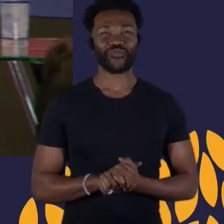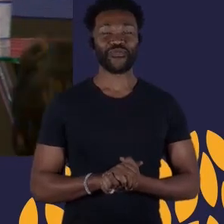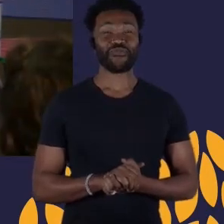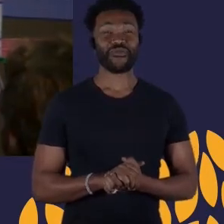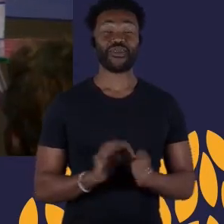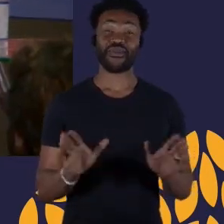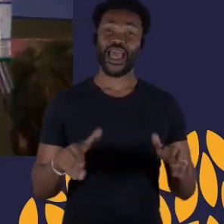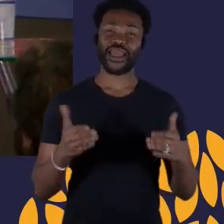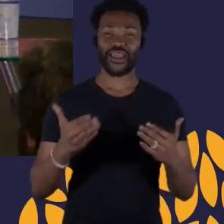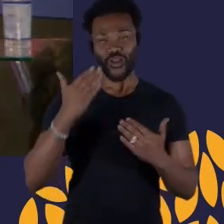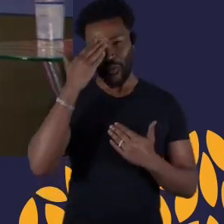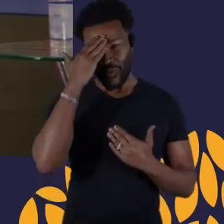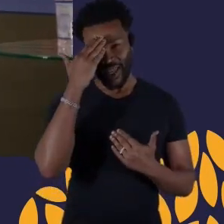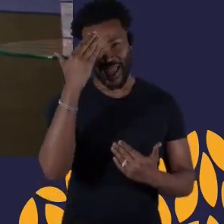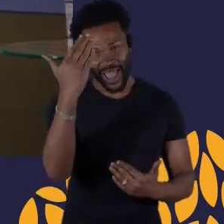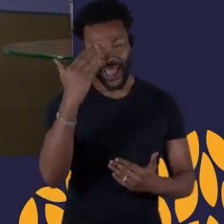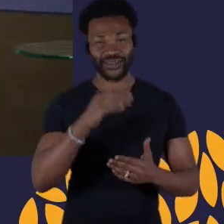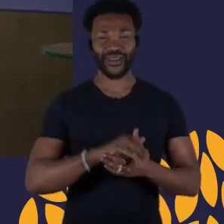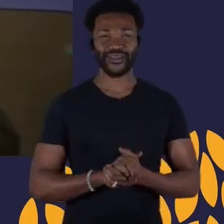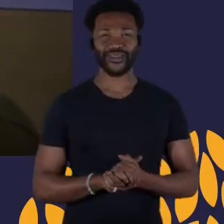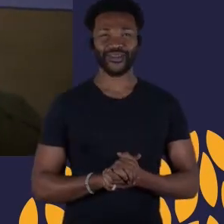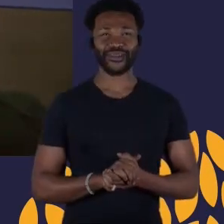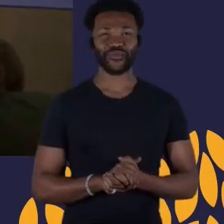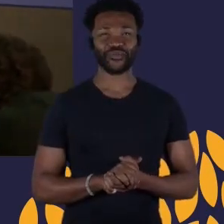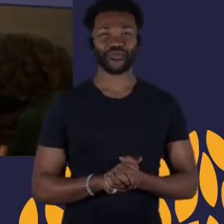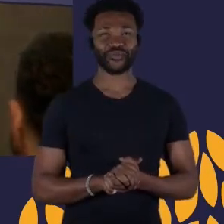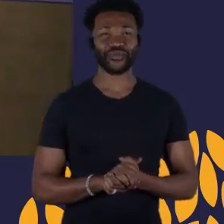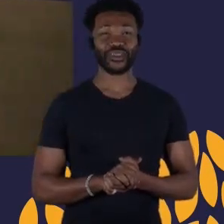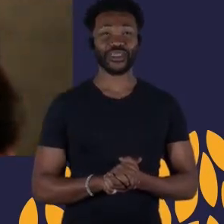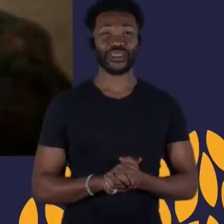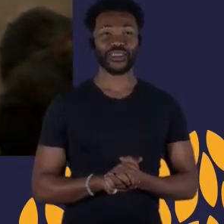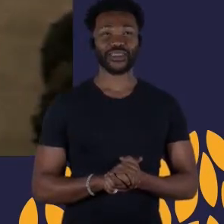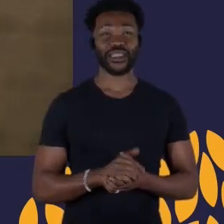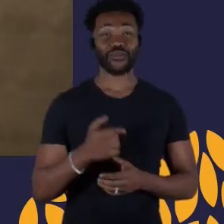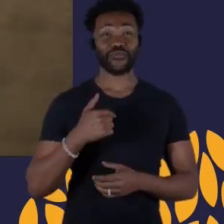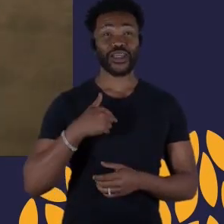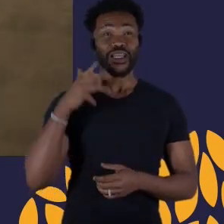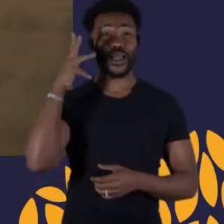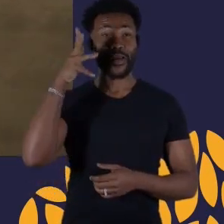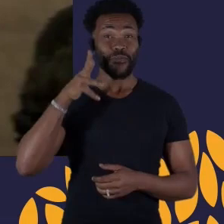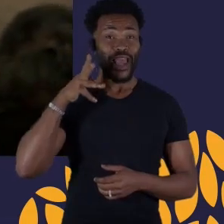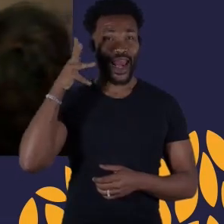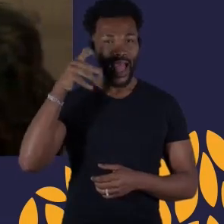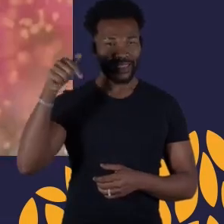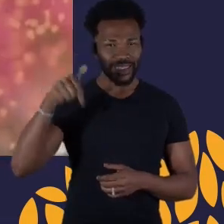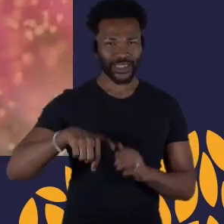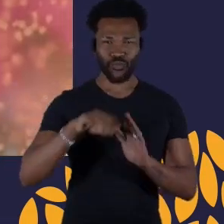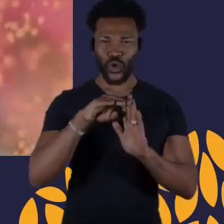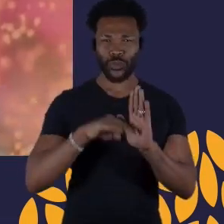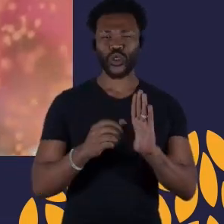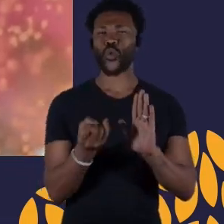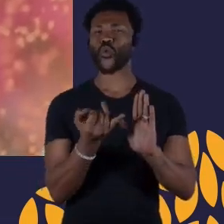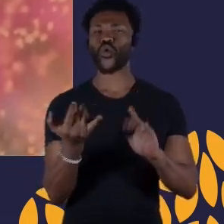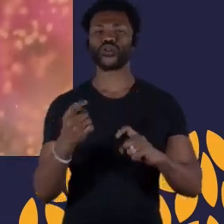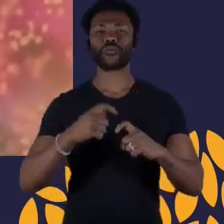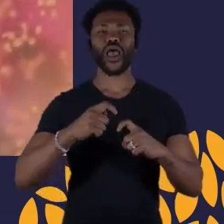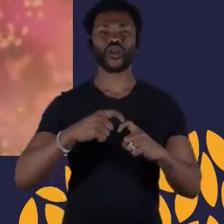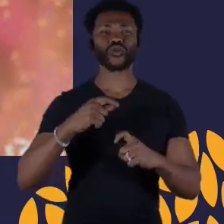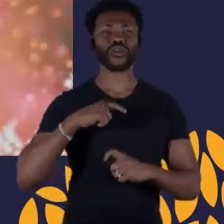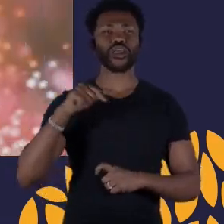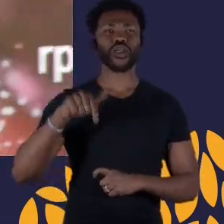Então, muito obrigada por ter aqui. Eu acho que minha palestra não é para esse evento. Quantos médicos tem